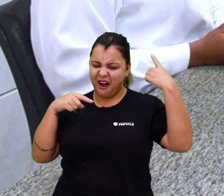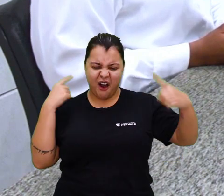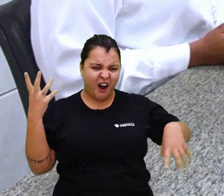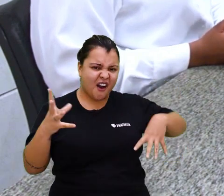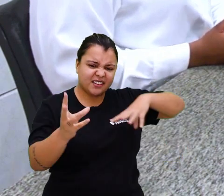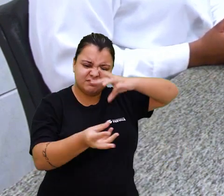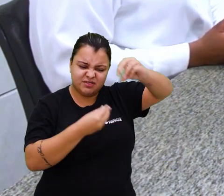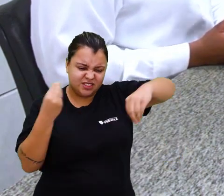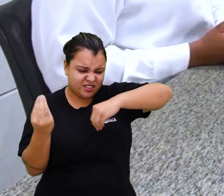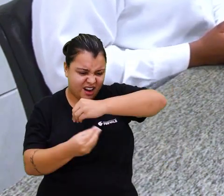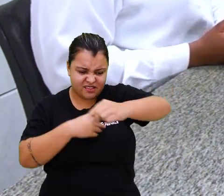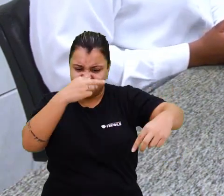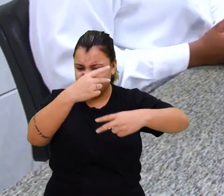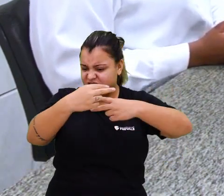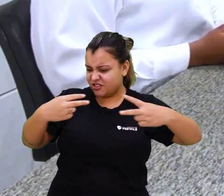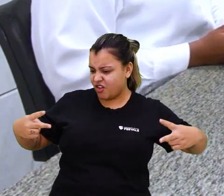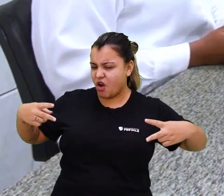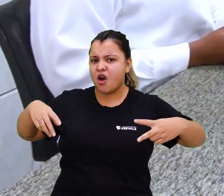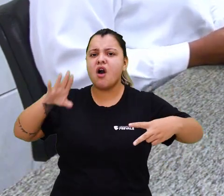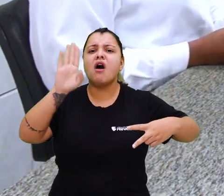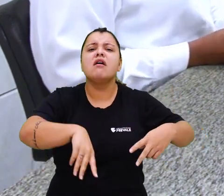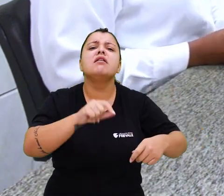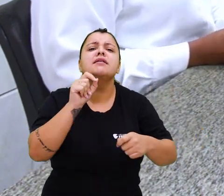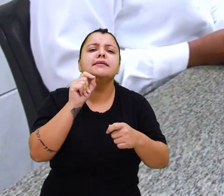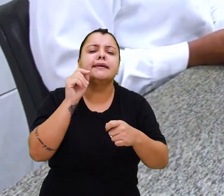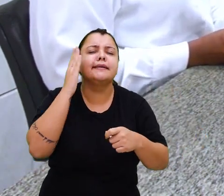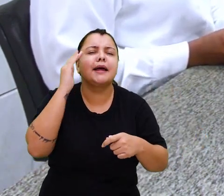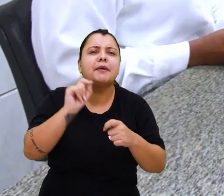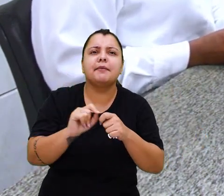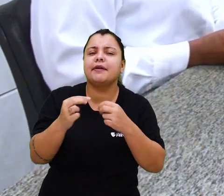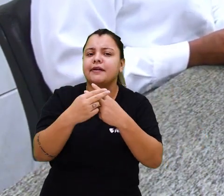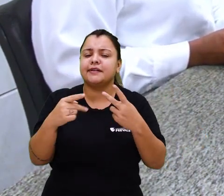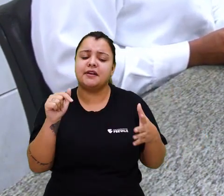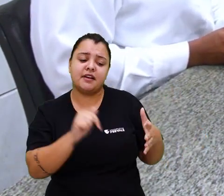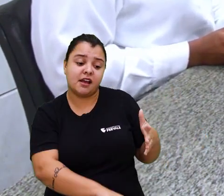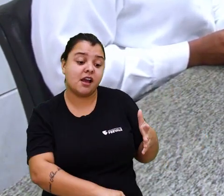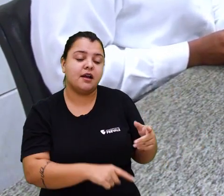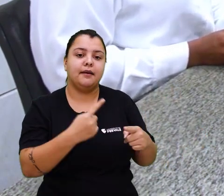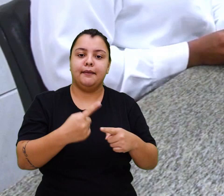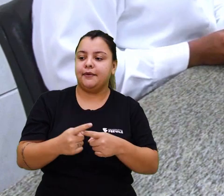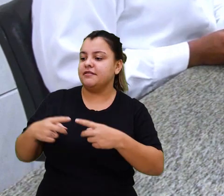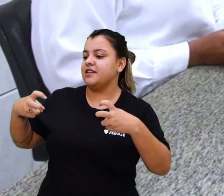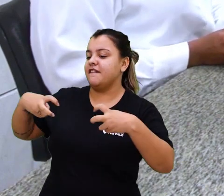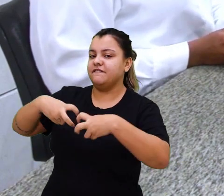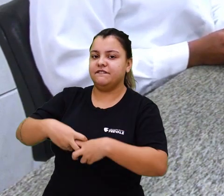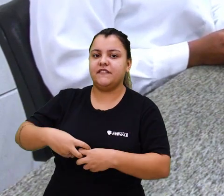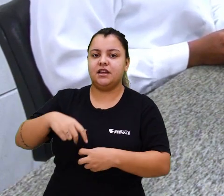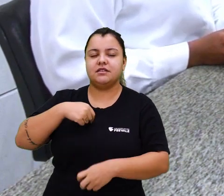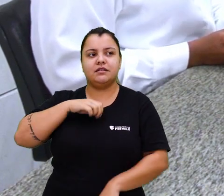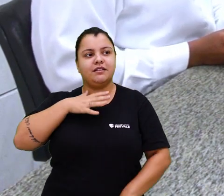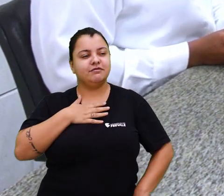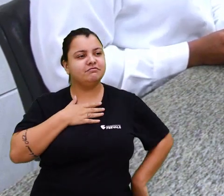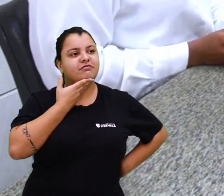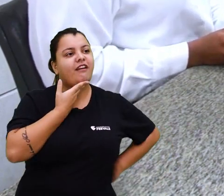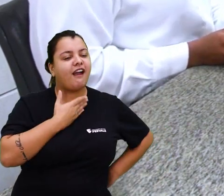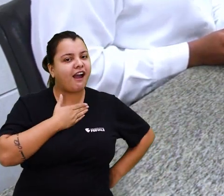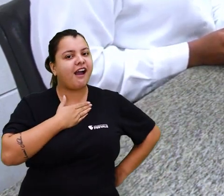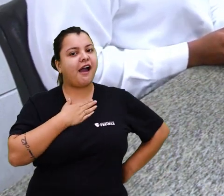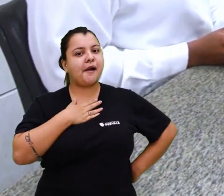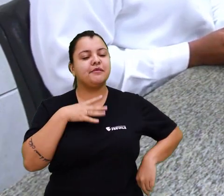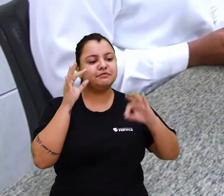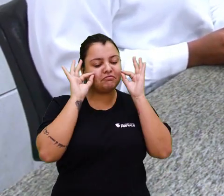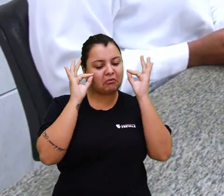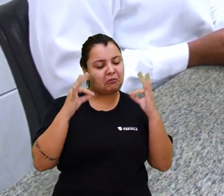várias coisas assim ai sabe por que funciona isso aí por causa da física a isso sempre me chamou muita